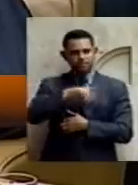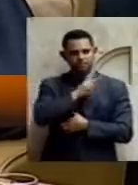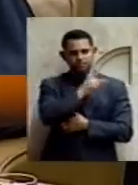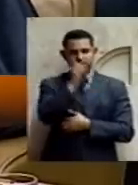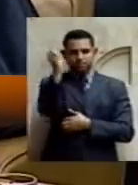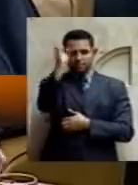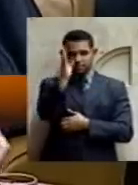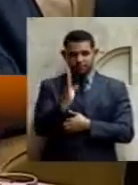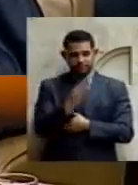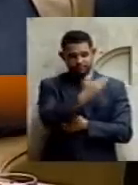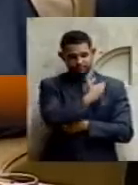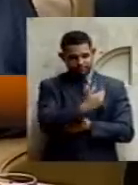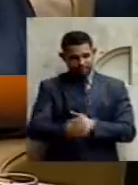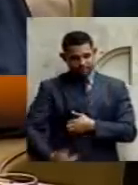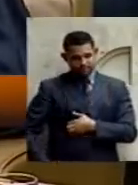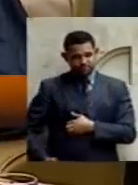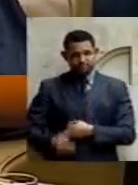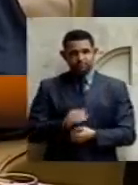país.